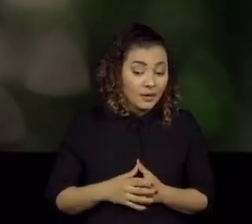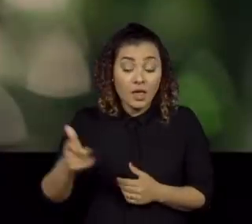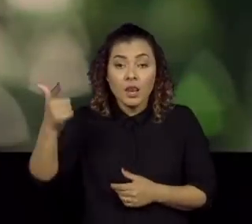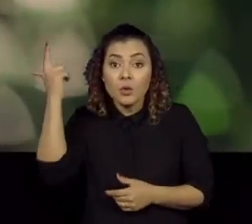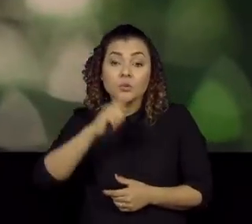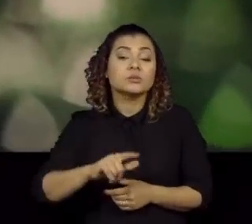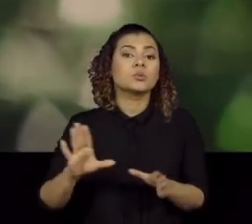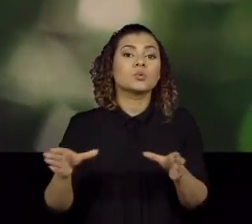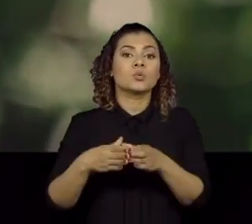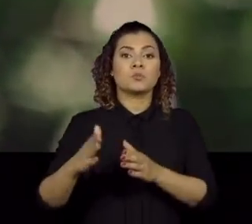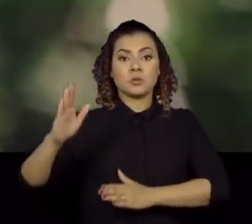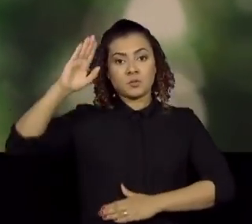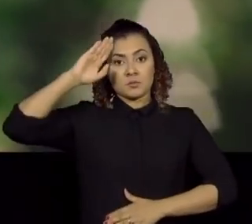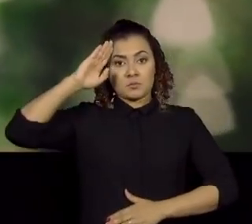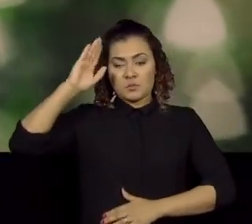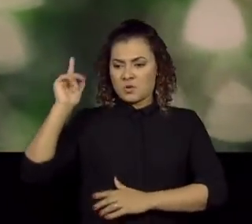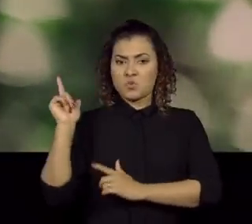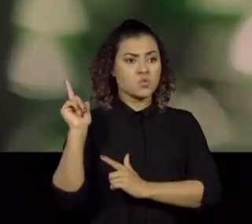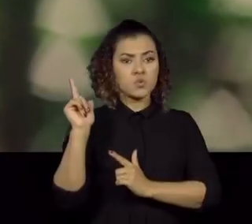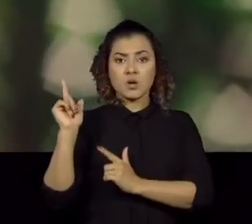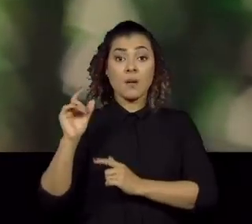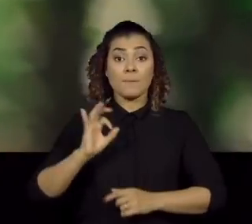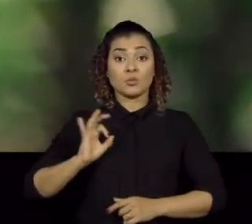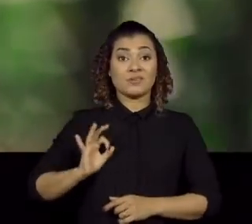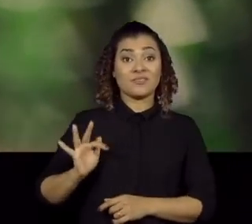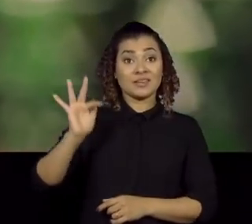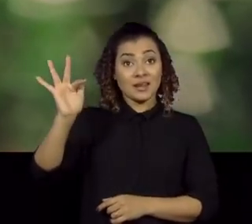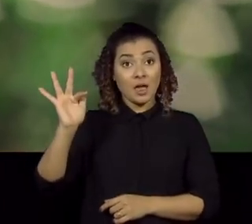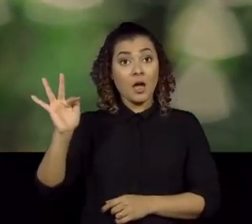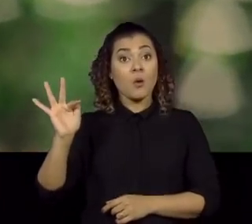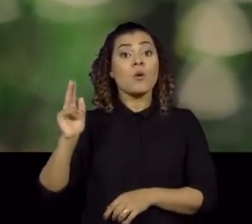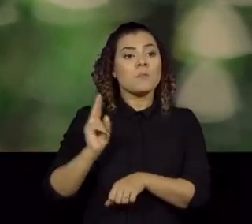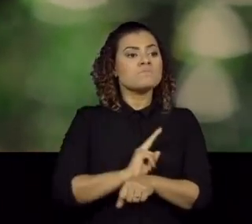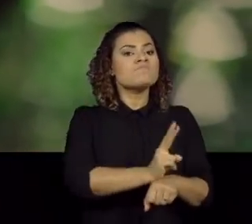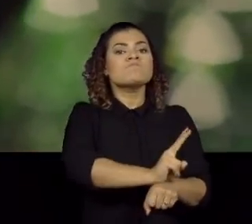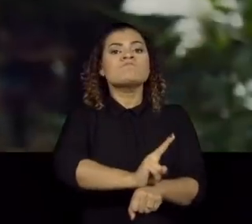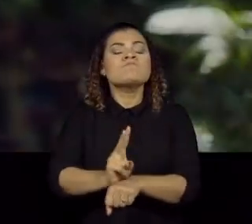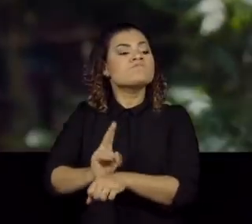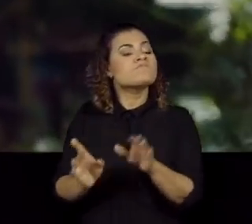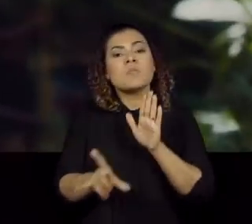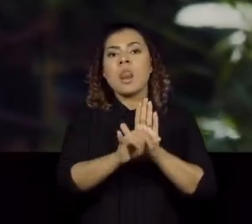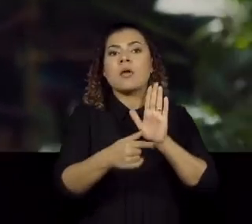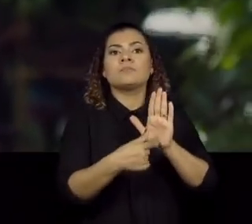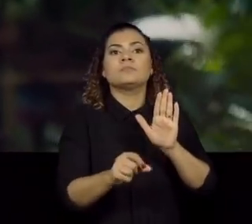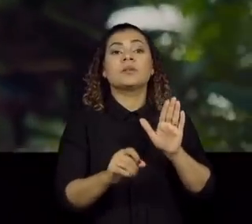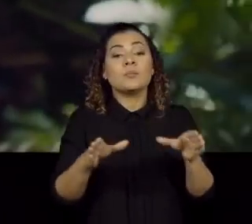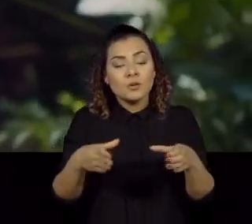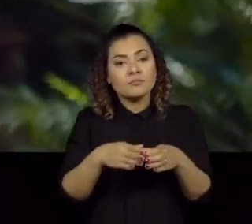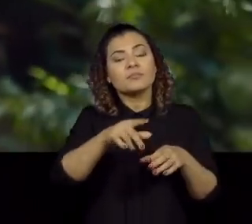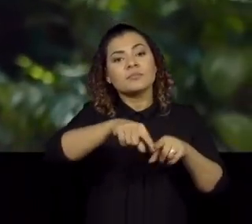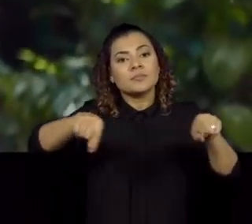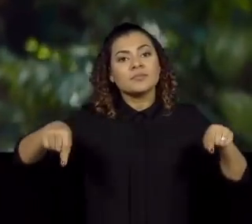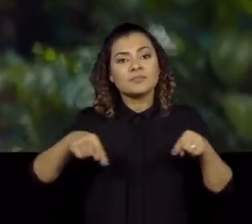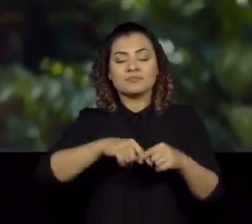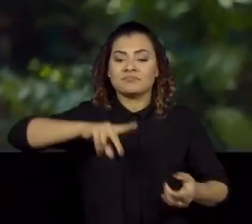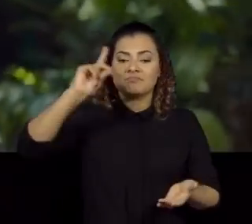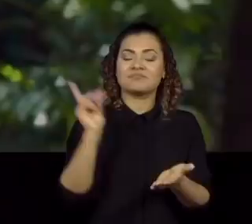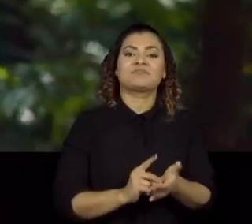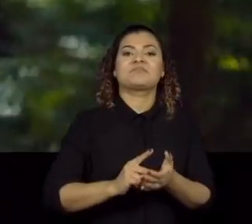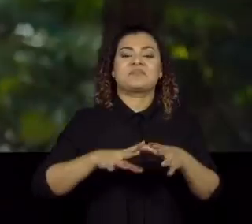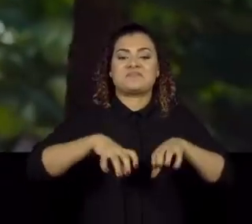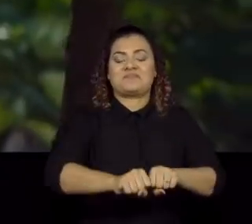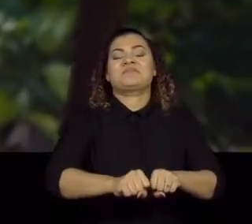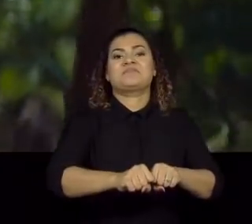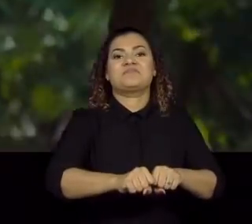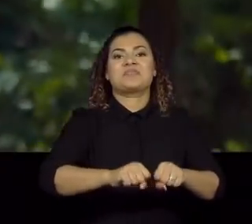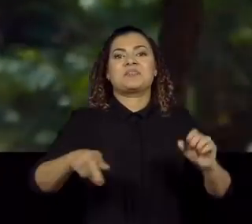que as Forças Armadas brasileiras e a Polícia Federal fossem lá e cumprissem a lei. A terra Yanomami é uma terra terra legalmente constituída,